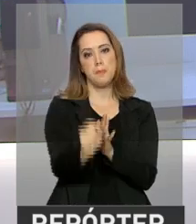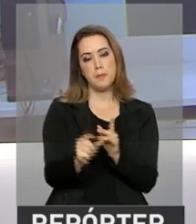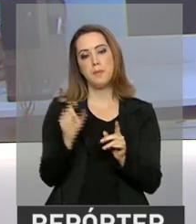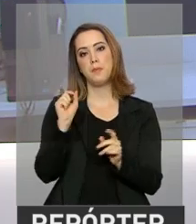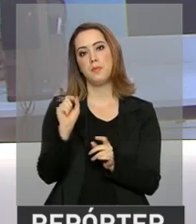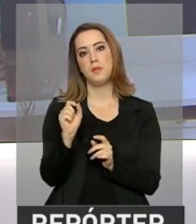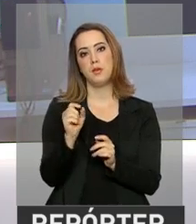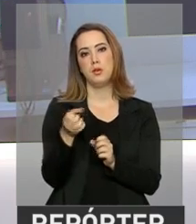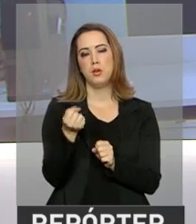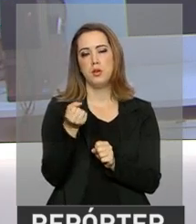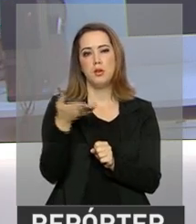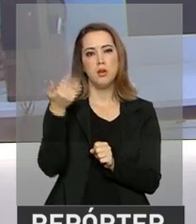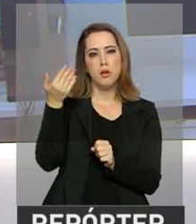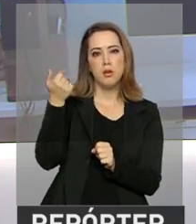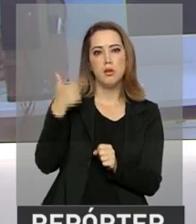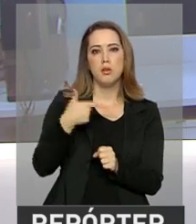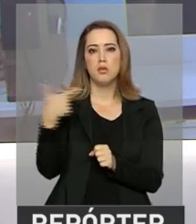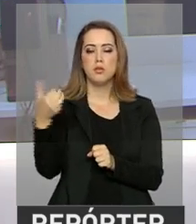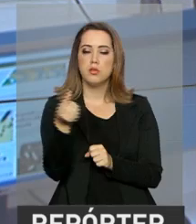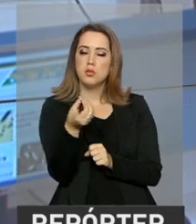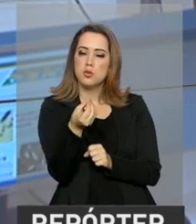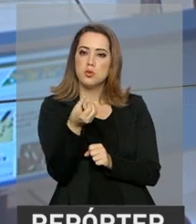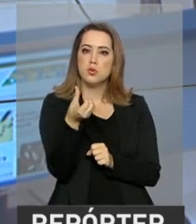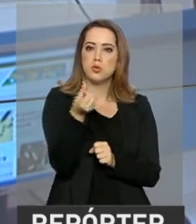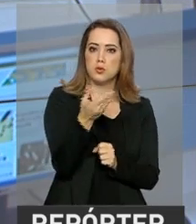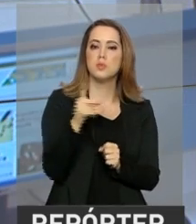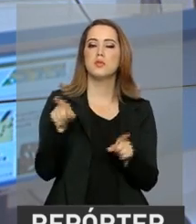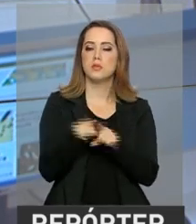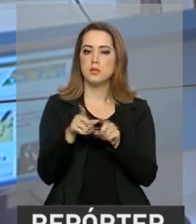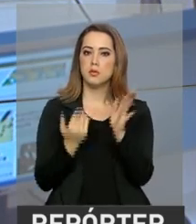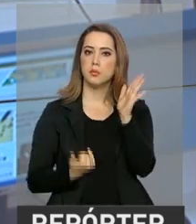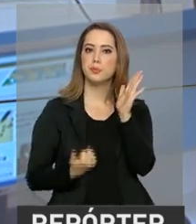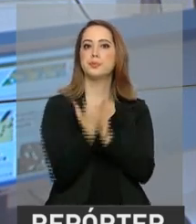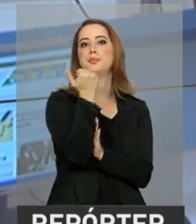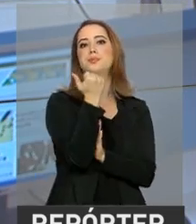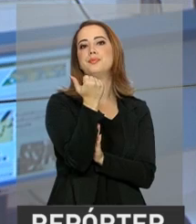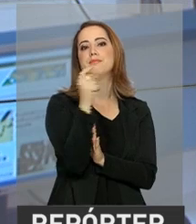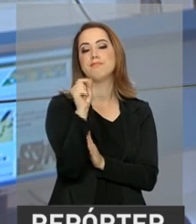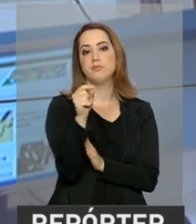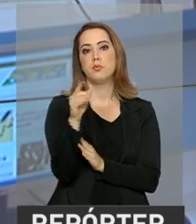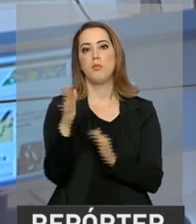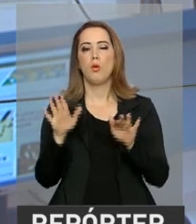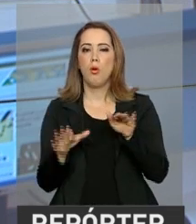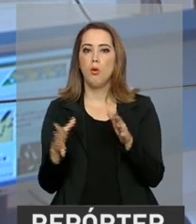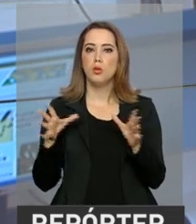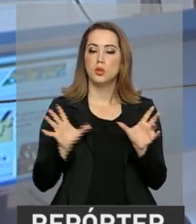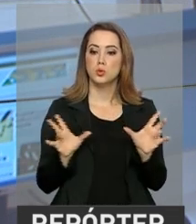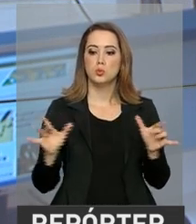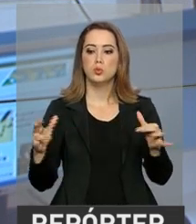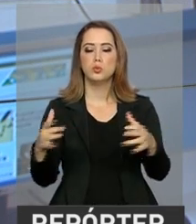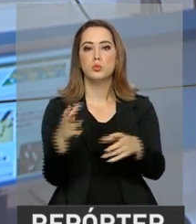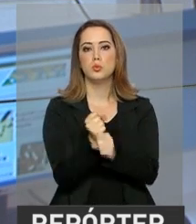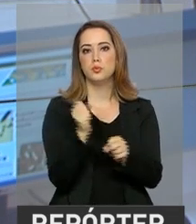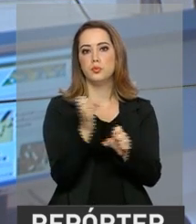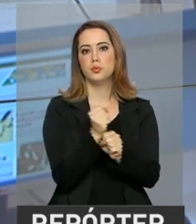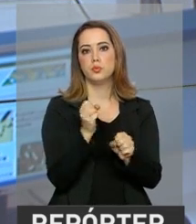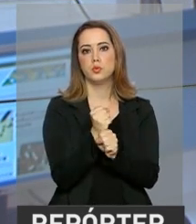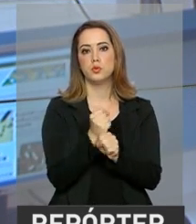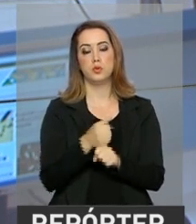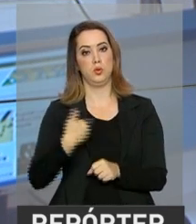recorde anterior havia sido em 2006. No acumulado de janeiro a julho, vendemos para o exterior o equivalente a